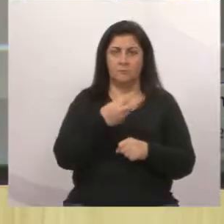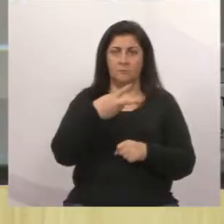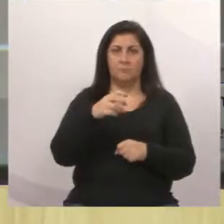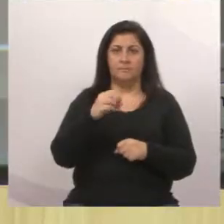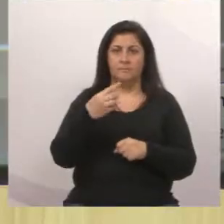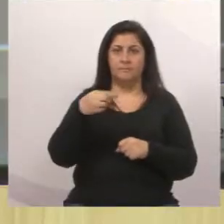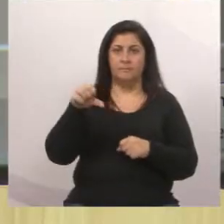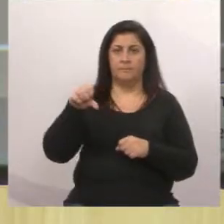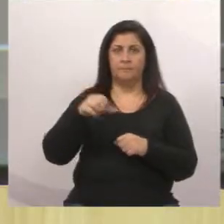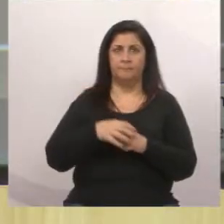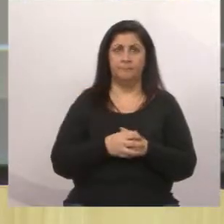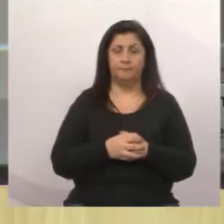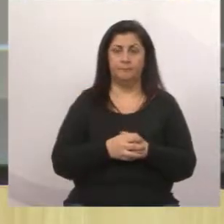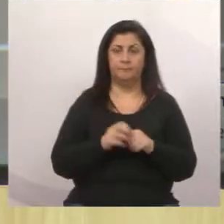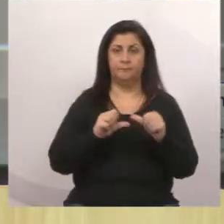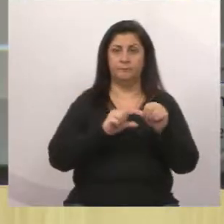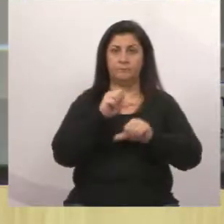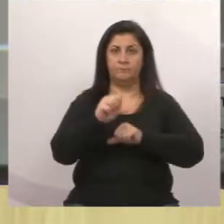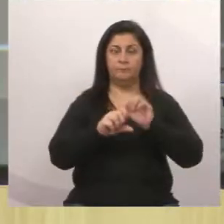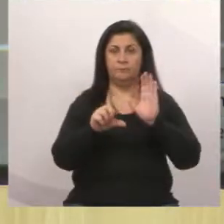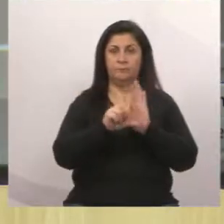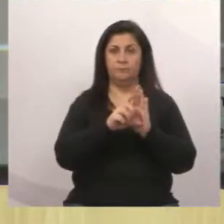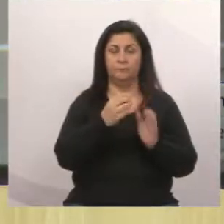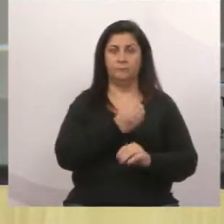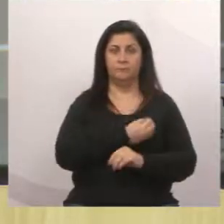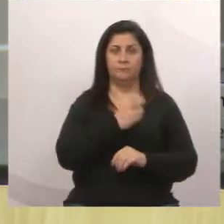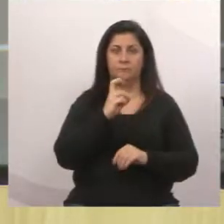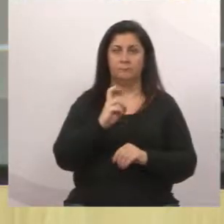72/2019. Altera a Lei número